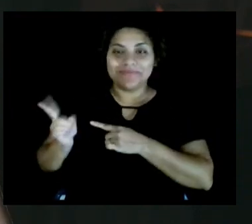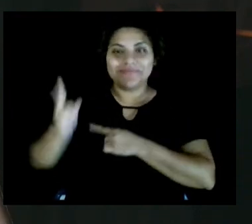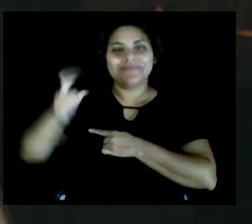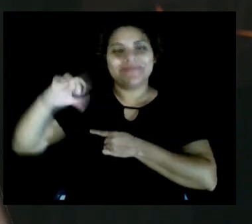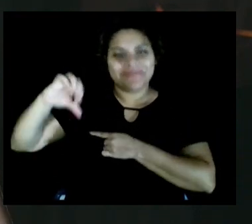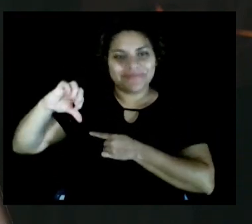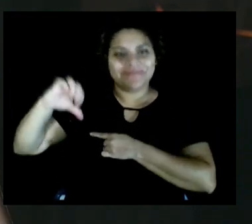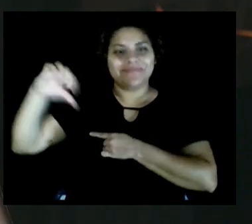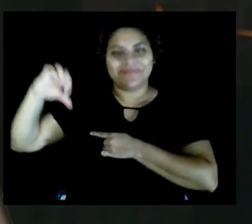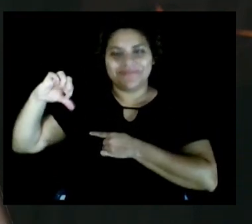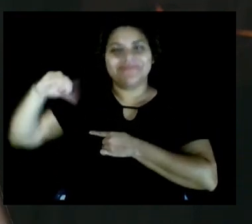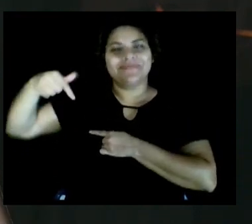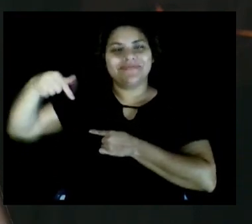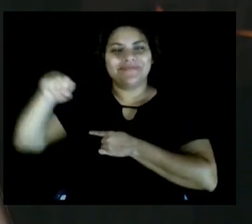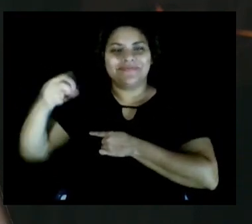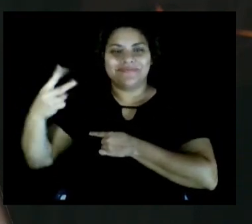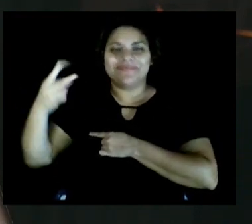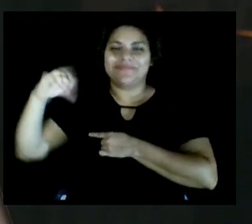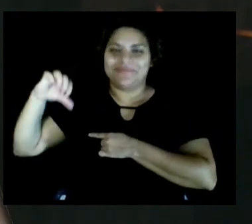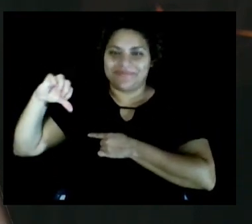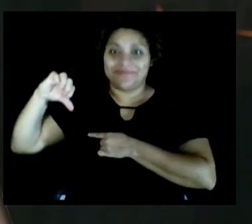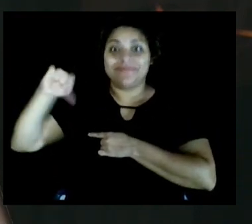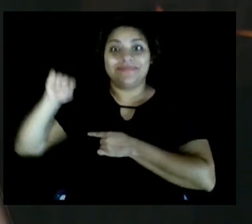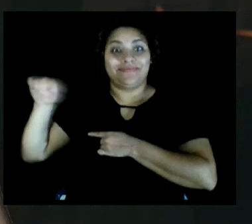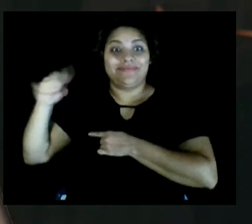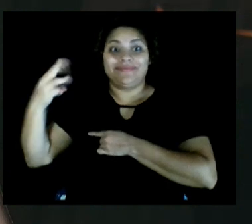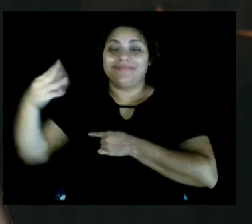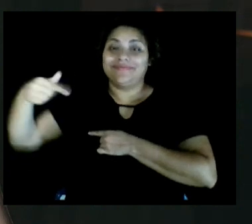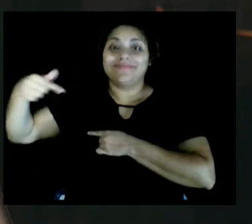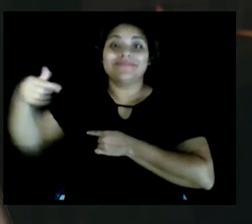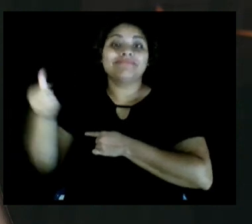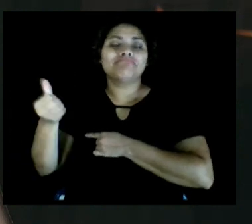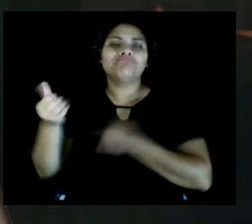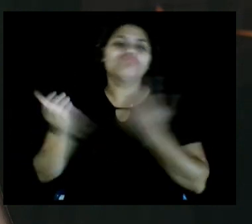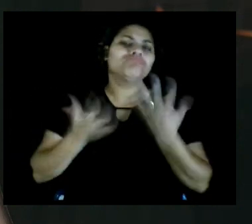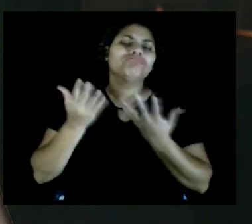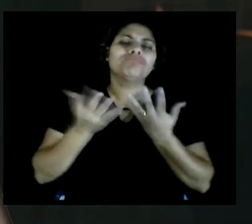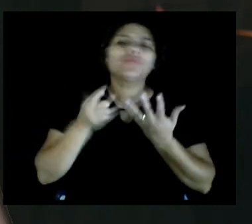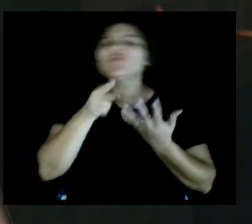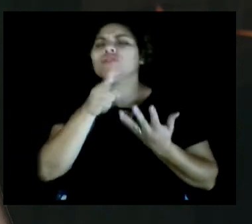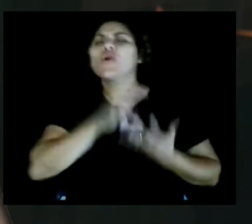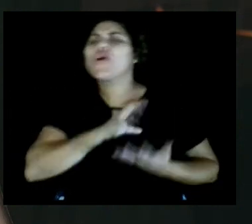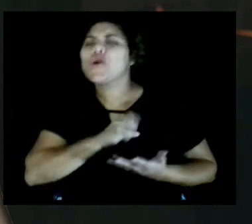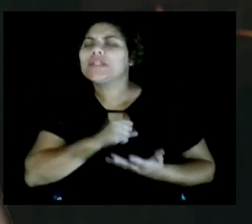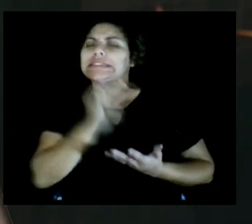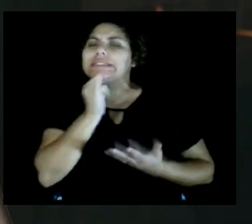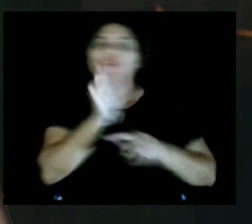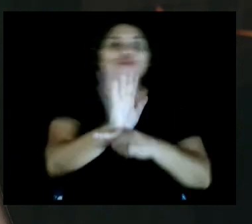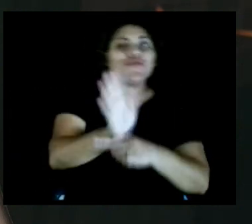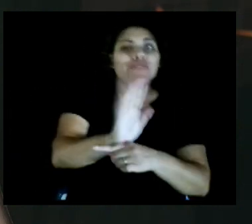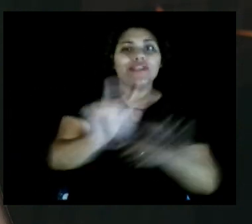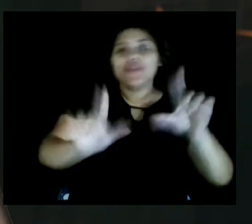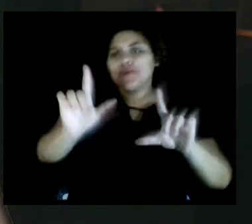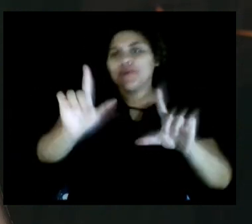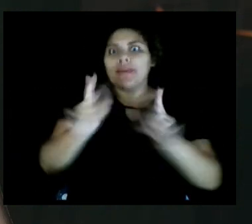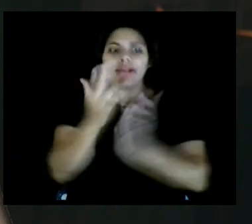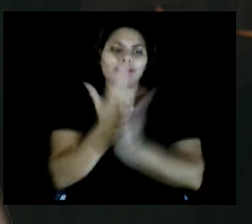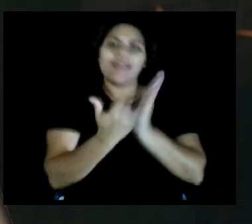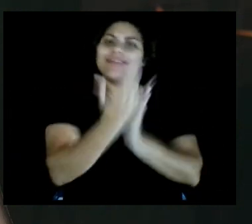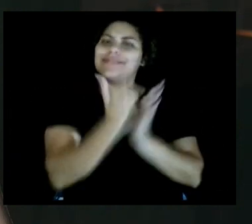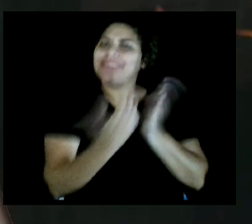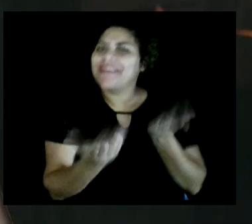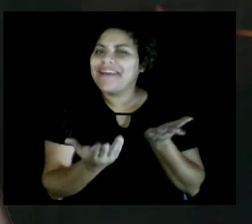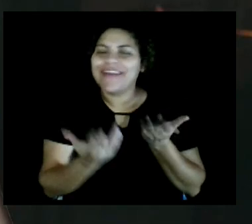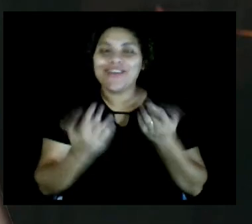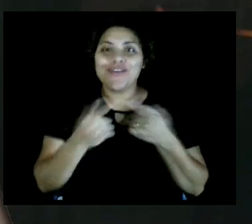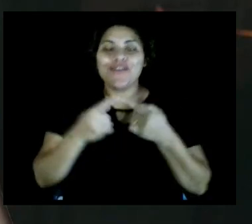19978293776, falando sobre nostalgia. Qual desenho, filme, música, né, que você sente saudades dessa época? Enquanto